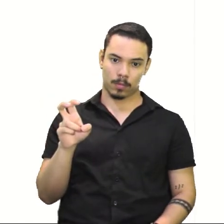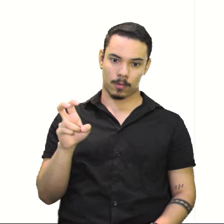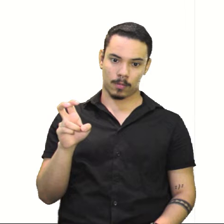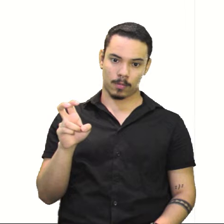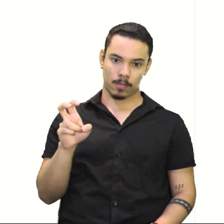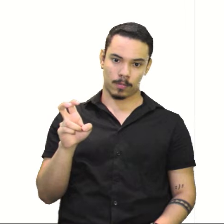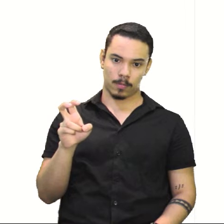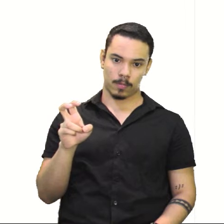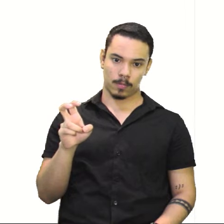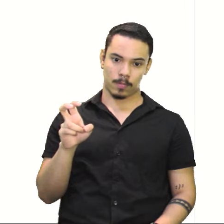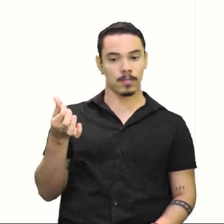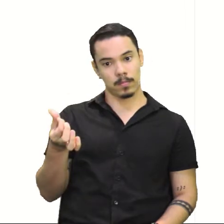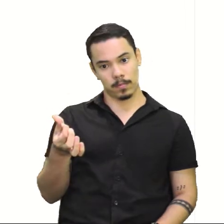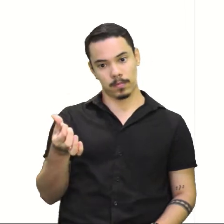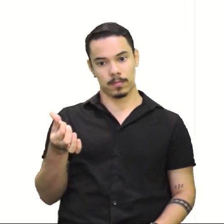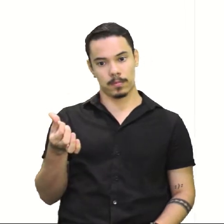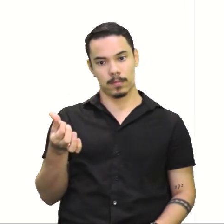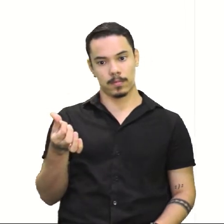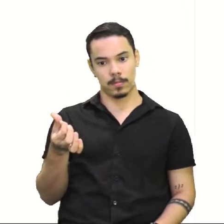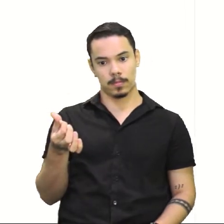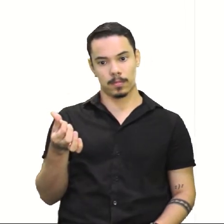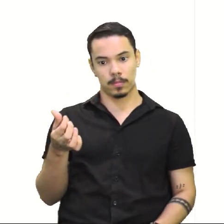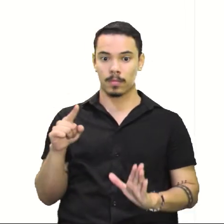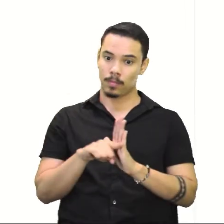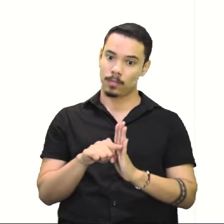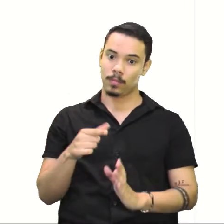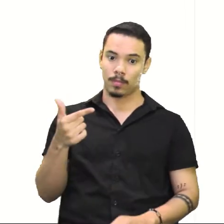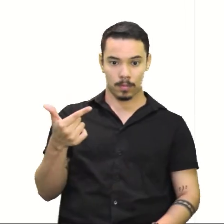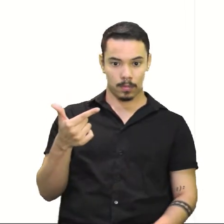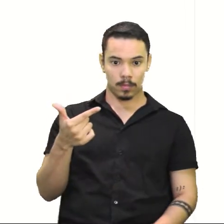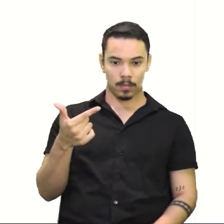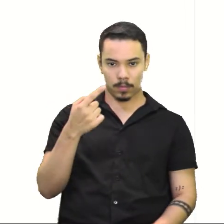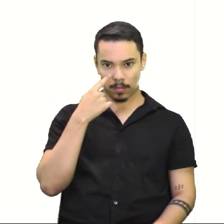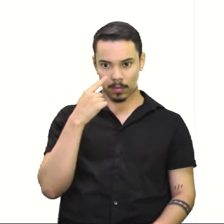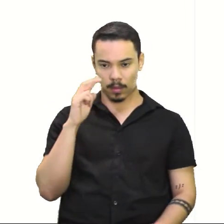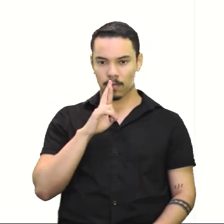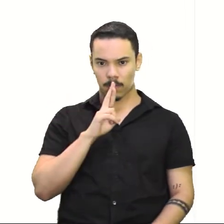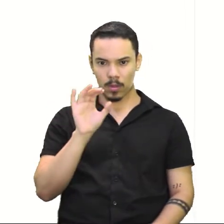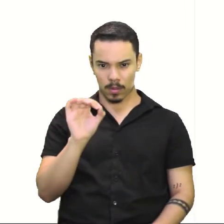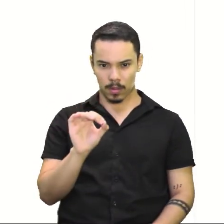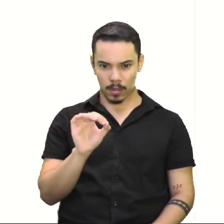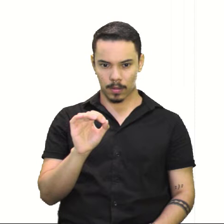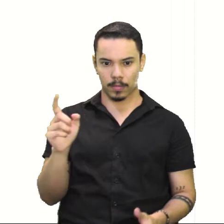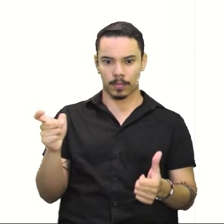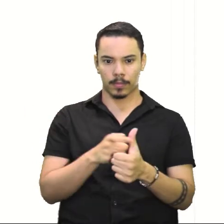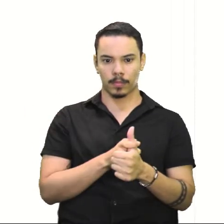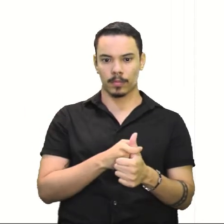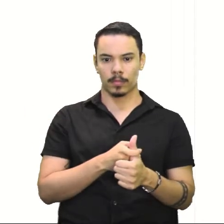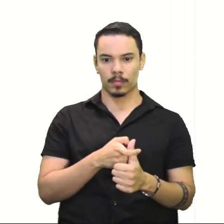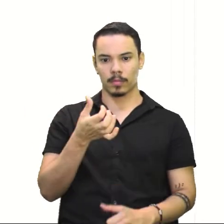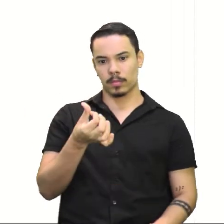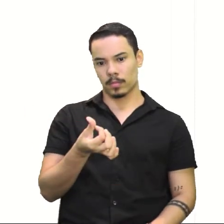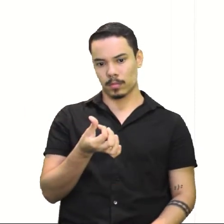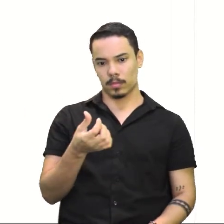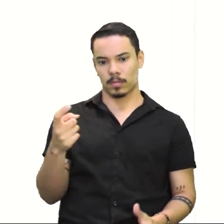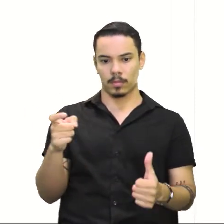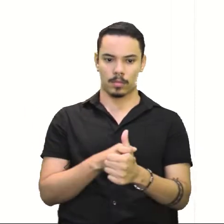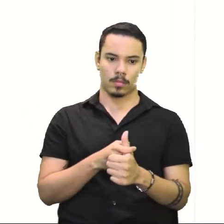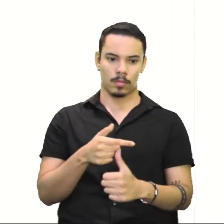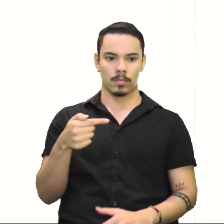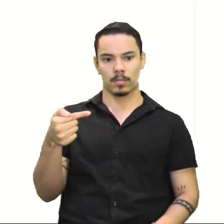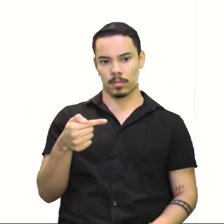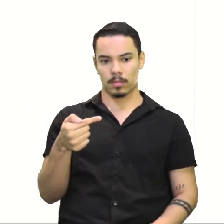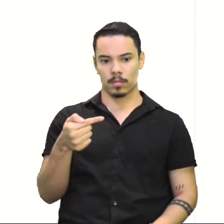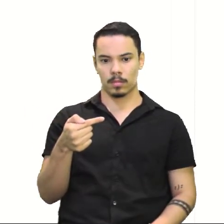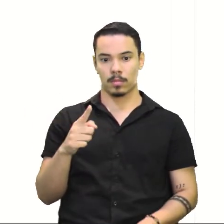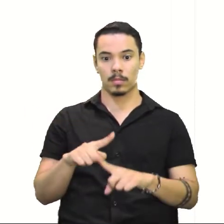vezes 6. 6. 6. Menos 2. Vamos ver se vai zerar? Vamos. Eu tô devendo 5 e tô devendo 2. Eu tô devendo 7. 7. Mas eu